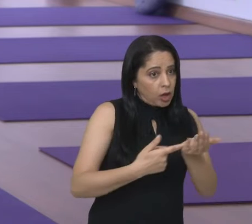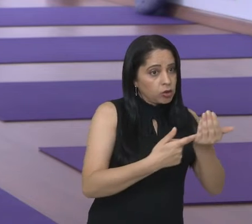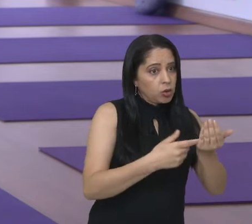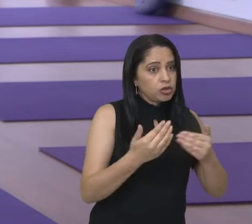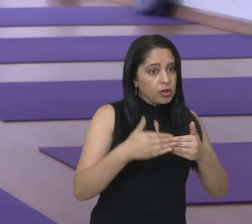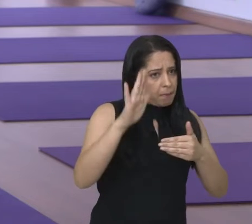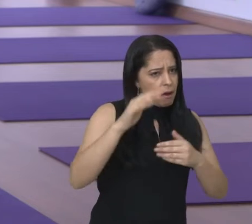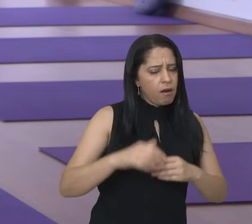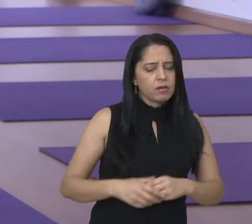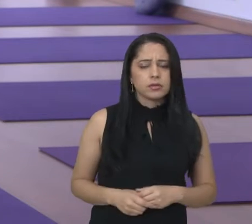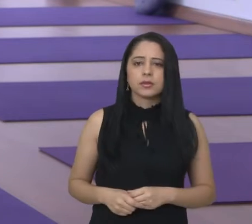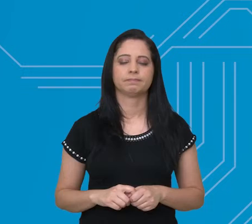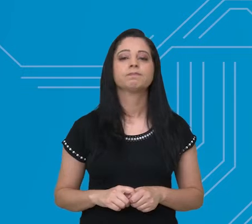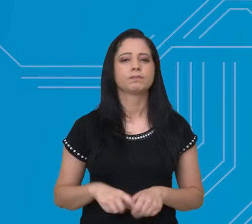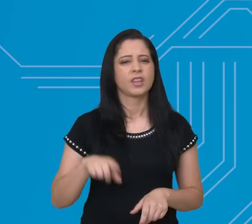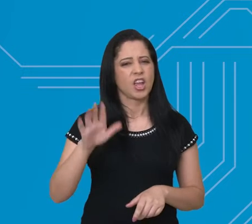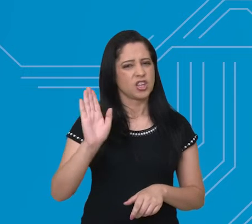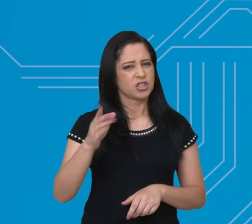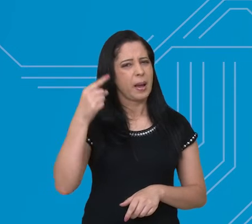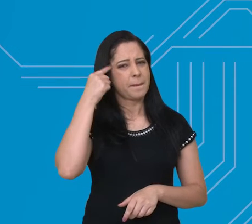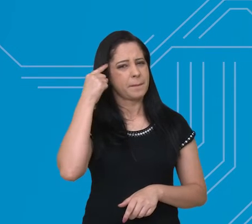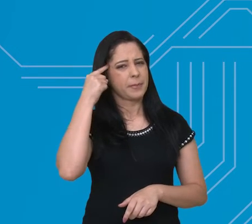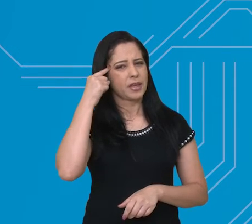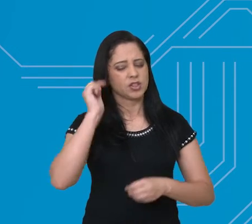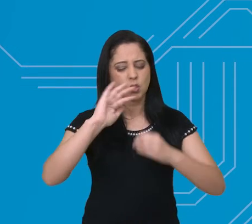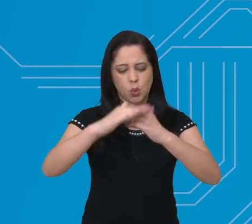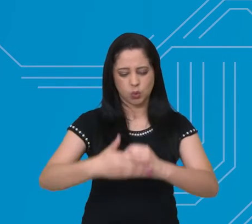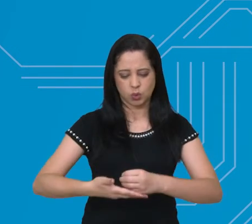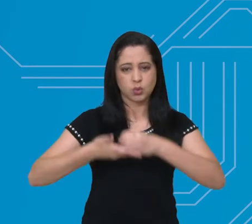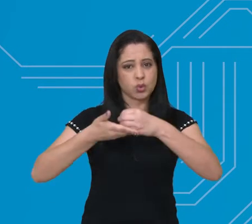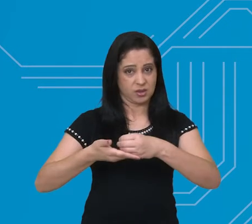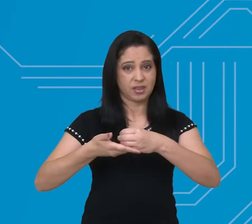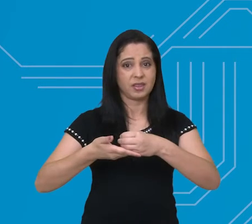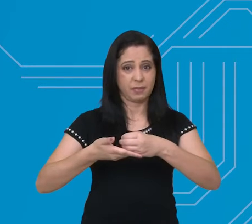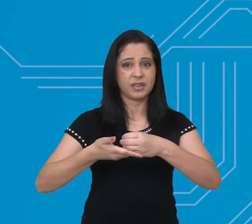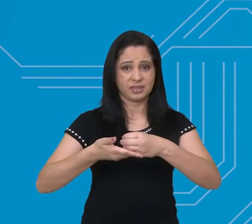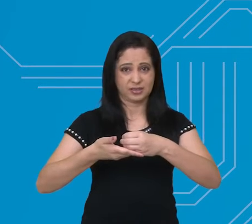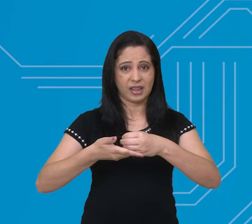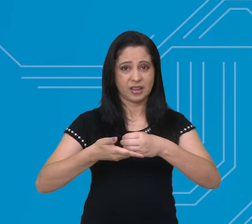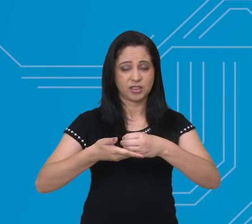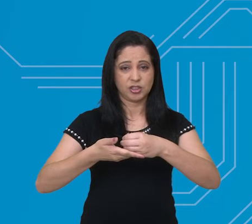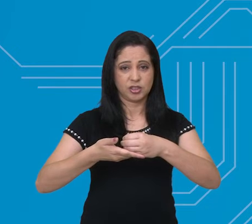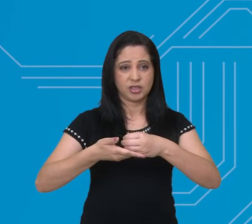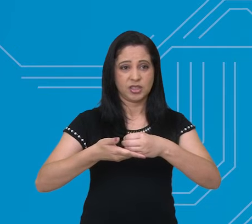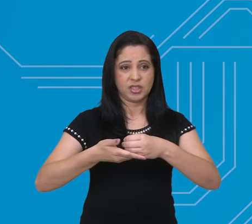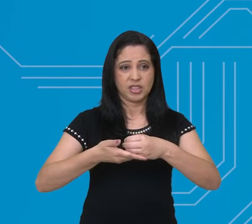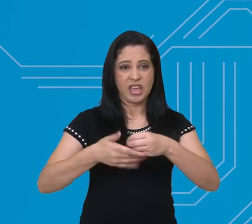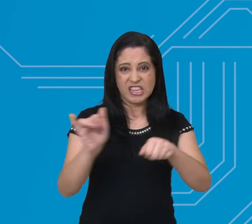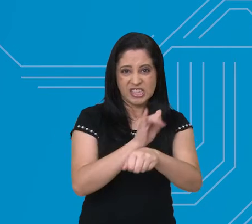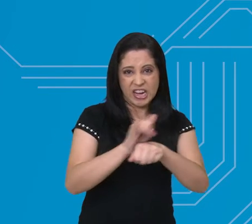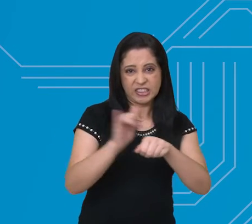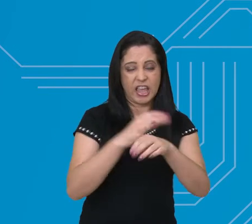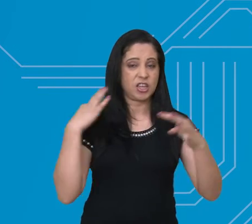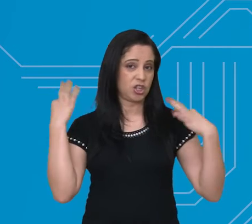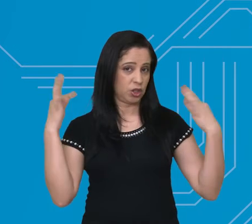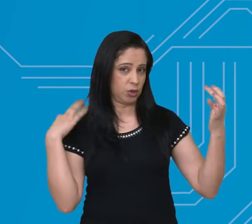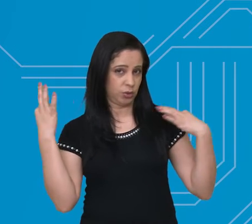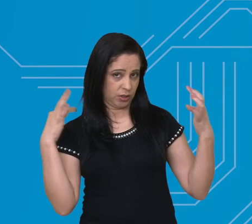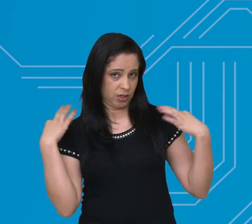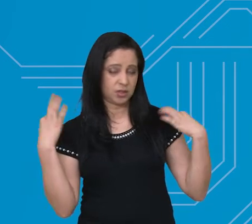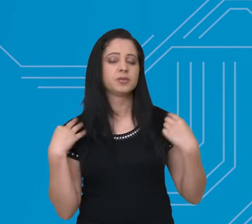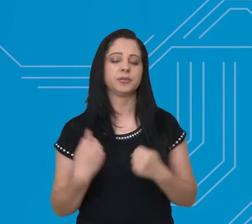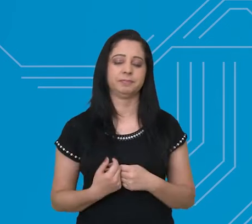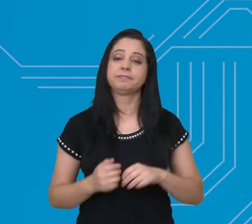muito avançada também, né? E já pensou em transformar a sustentabilidade em uma ferramenta para o turismo? Pois é,